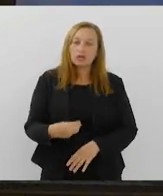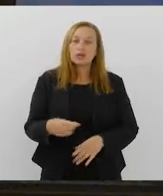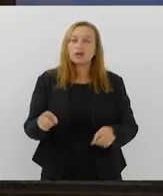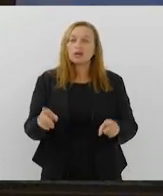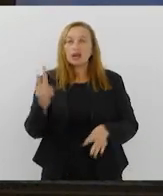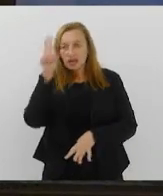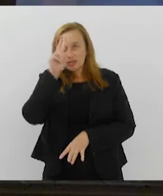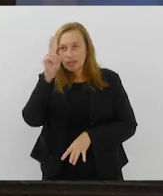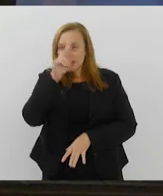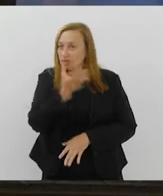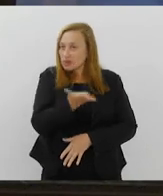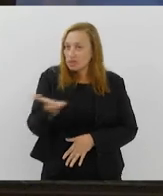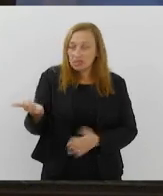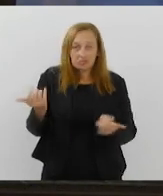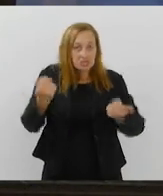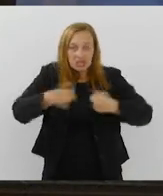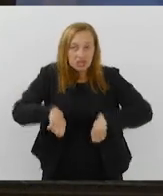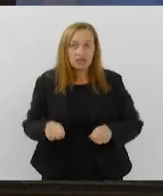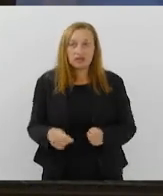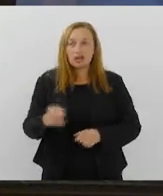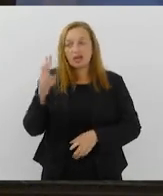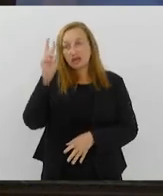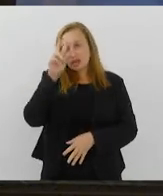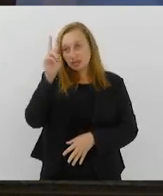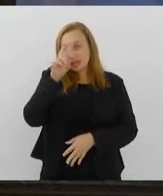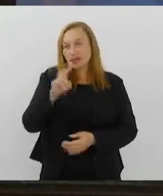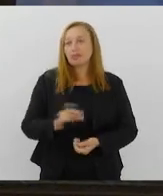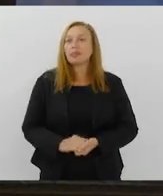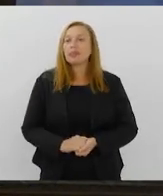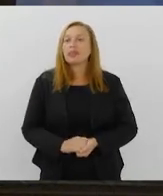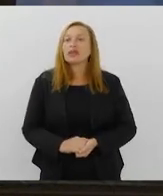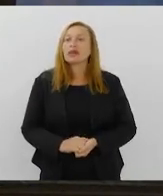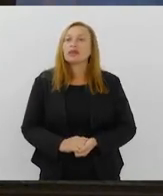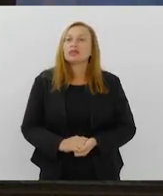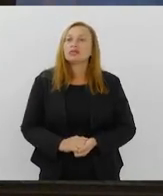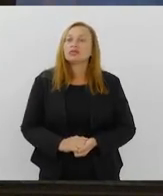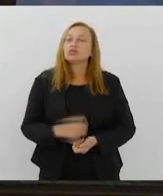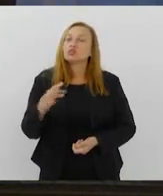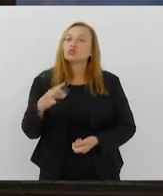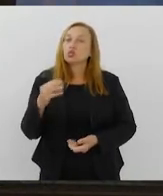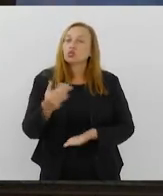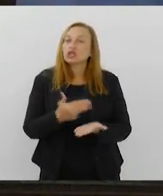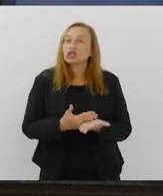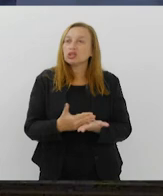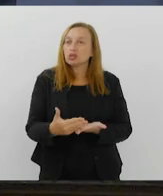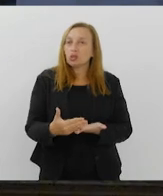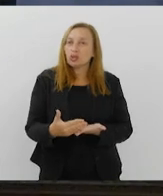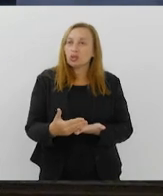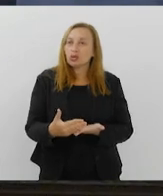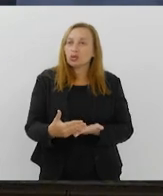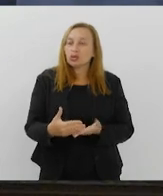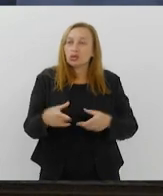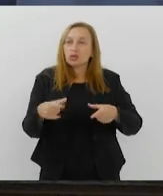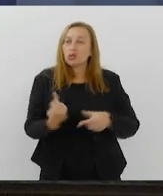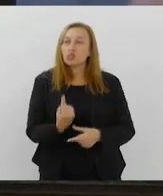não precisava lembrar, que tudo começou com um